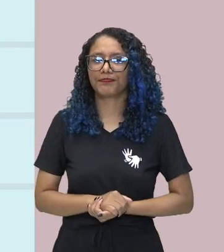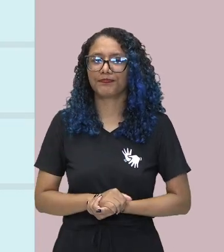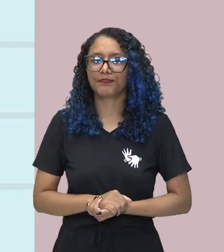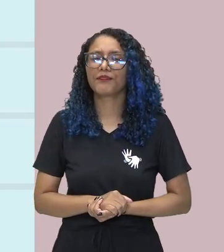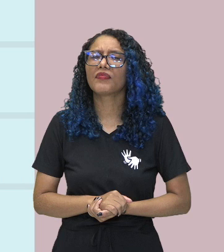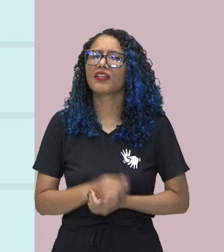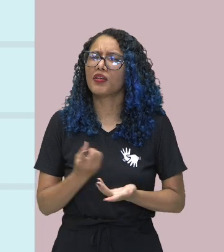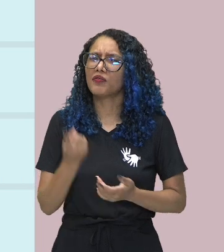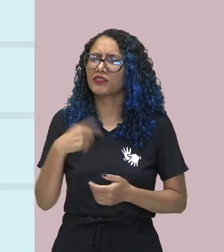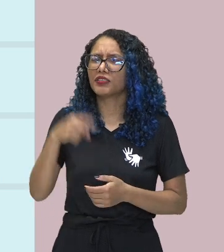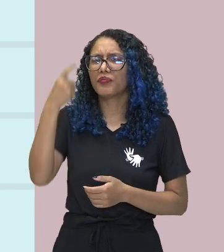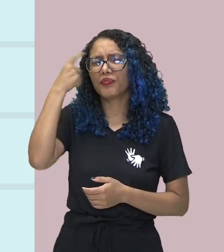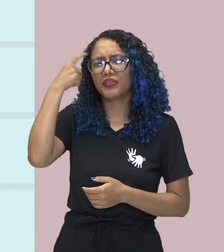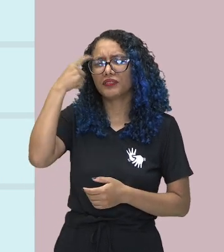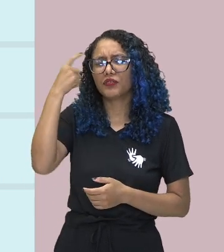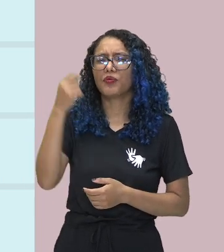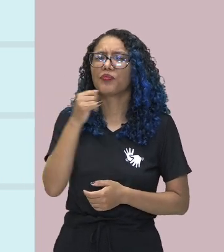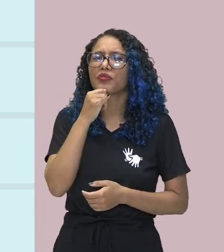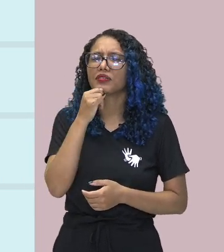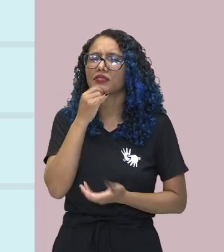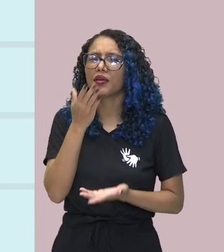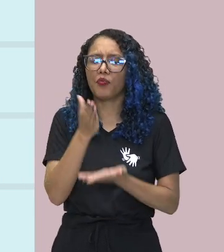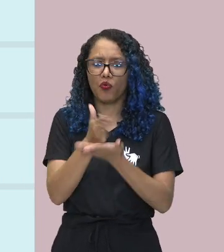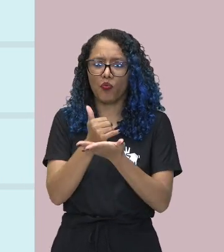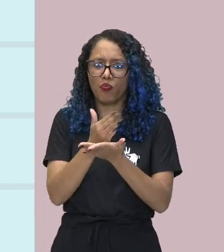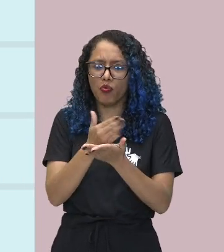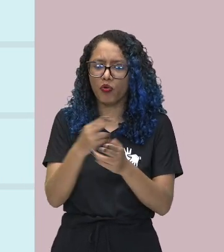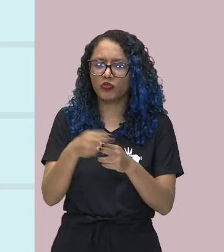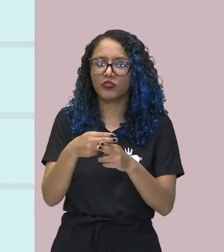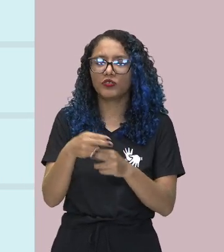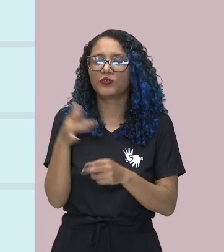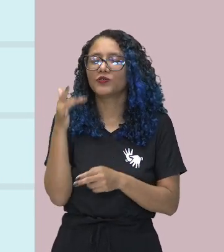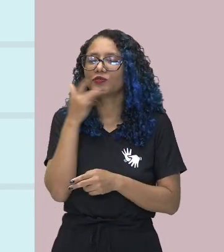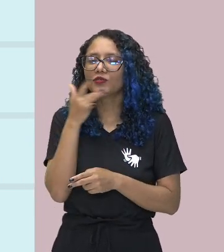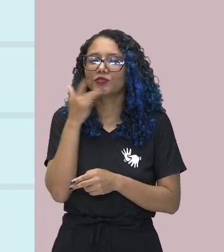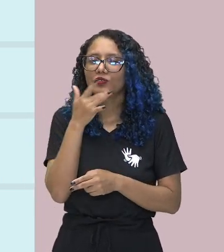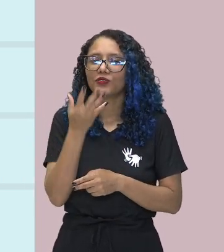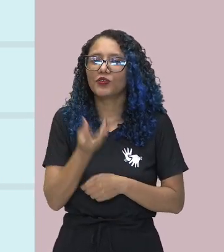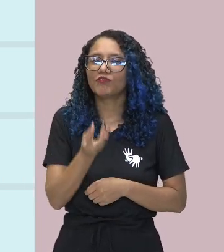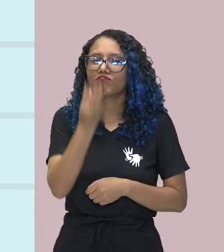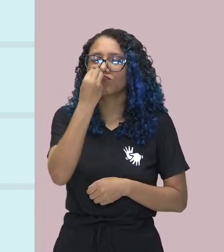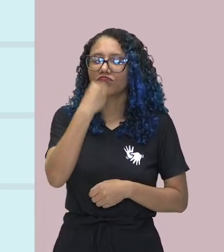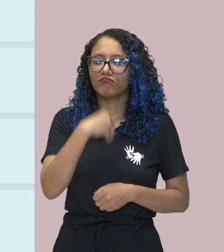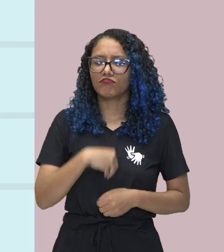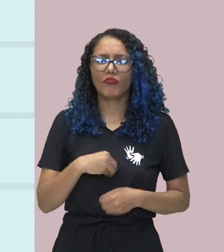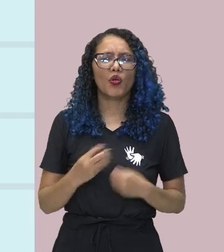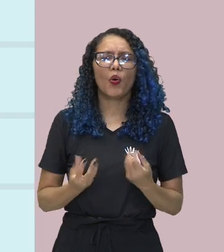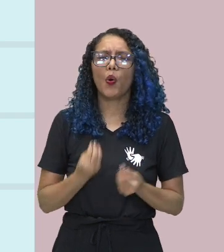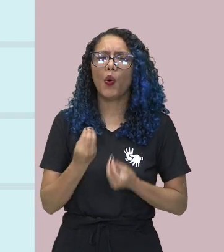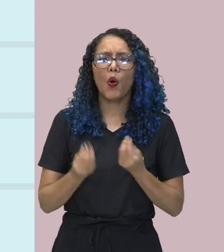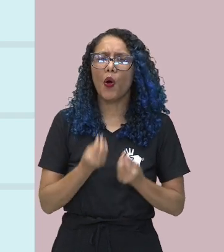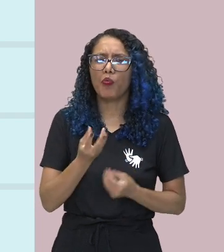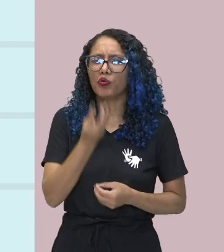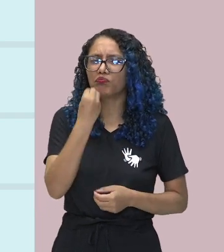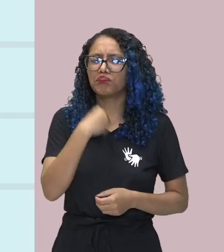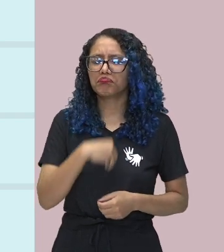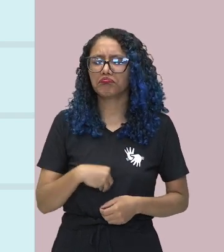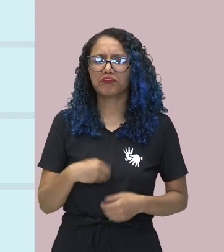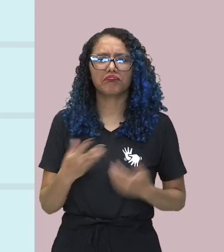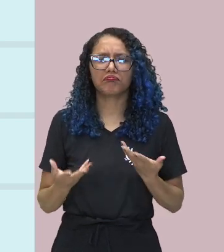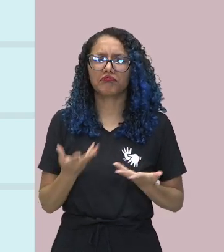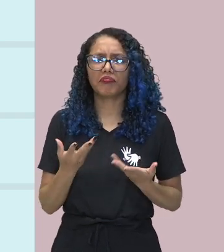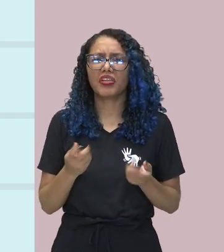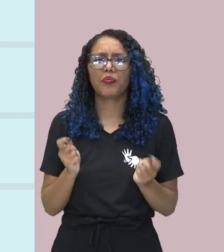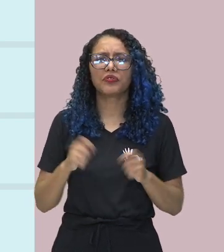Você já se perguntou o que acontece com aquele pedaço suculento de bolo de chocolate desde o momento em que entra na sua boca até se